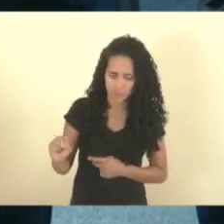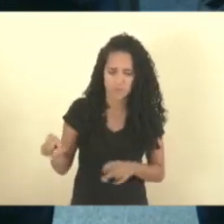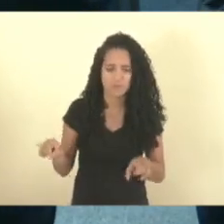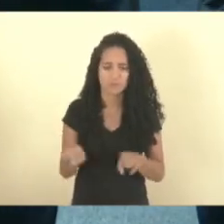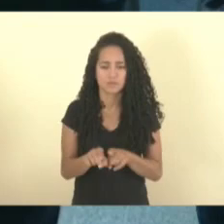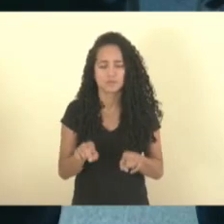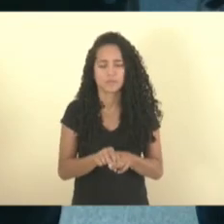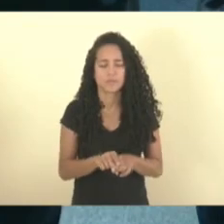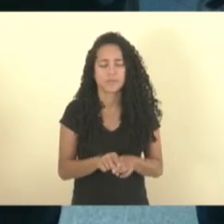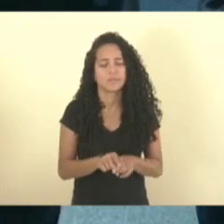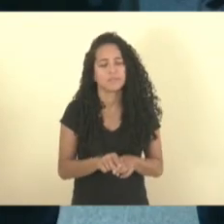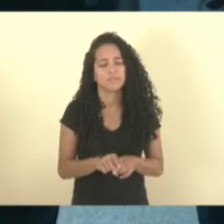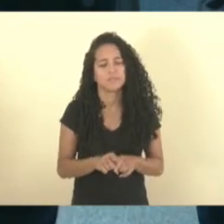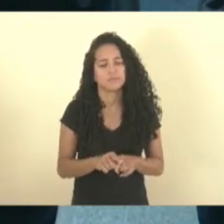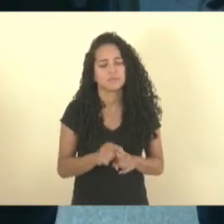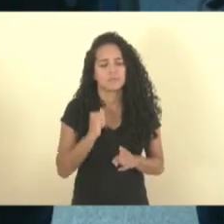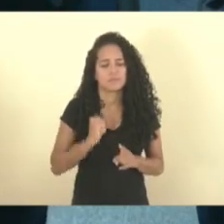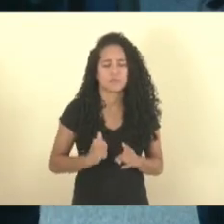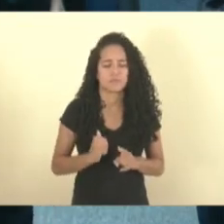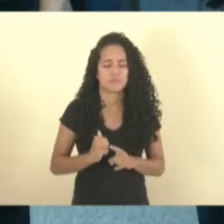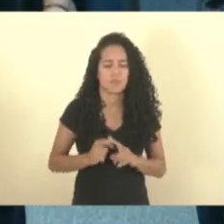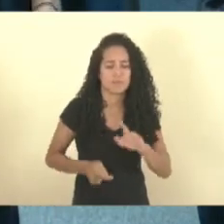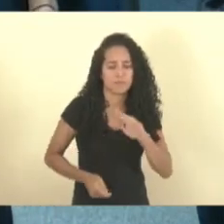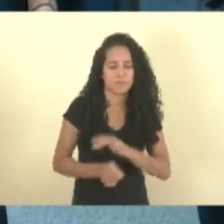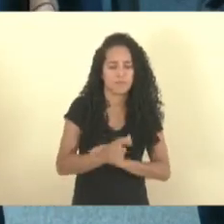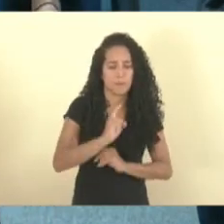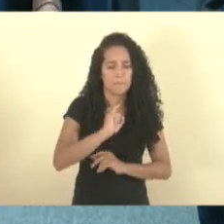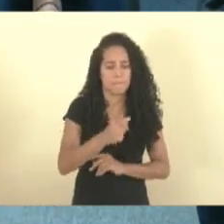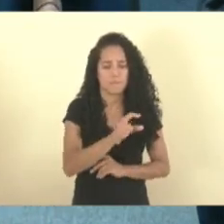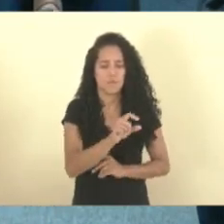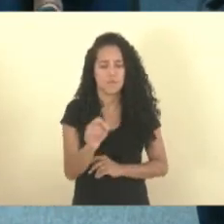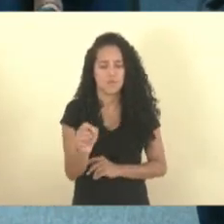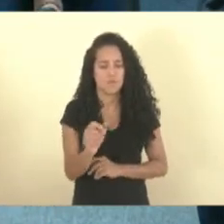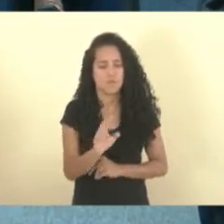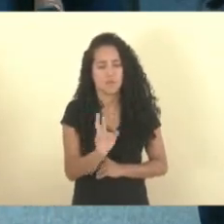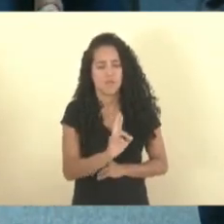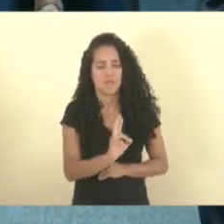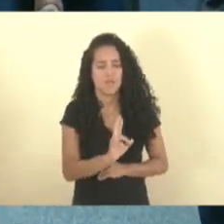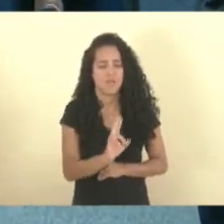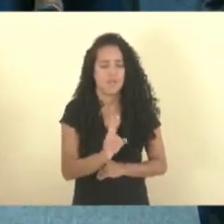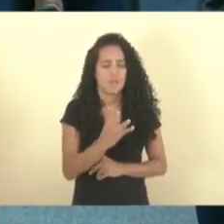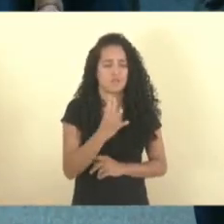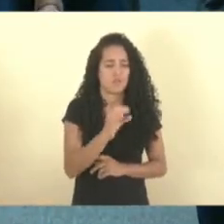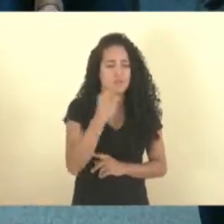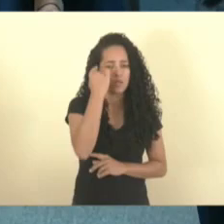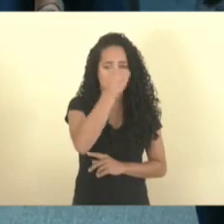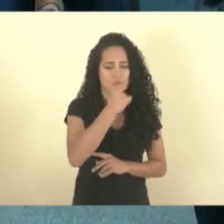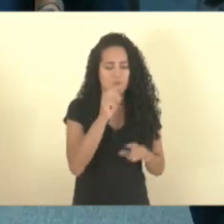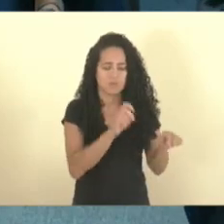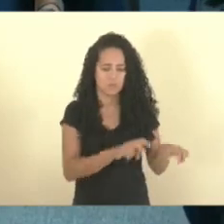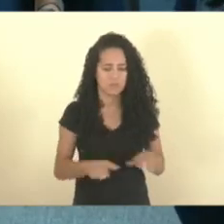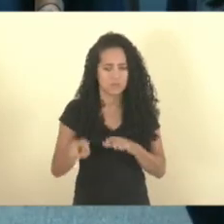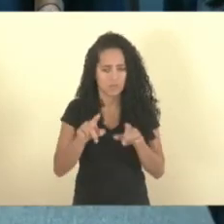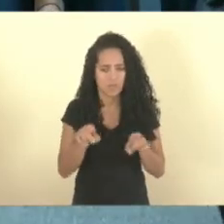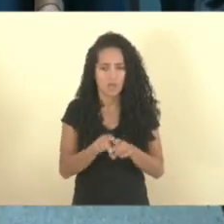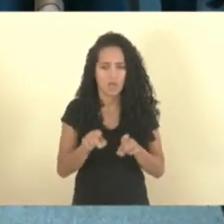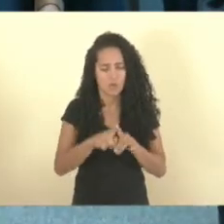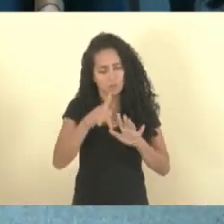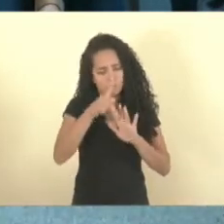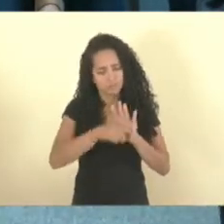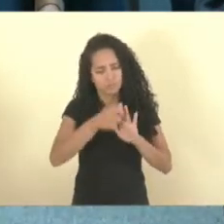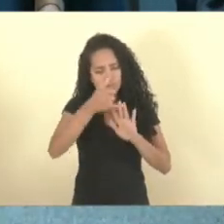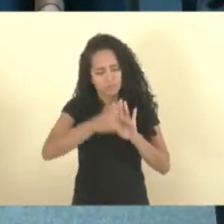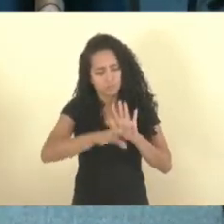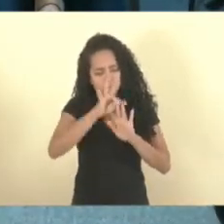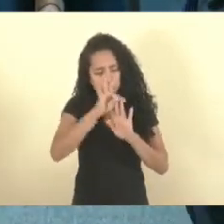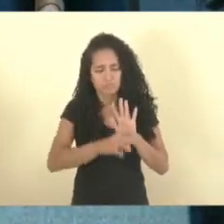bolsa do município no valor de R$ 1.000 para jornada de 40 horas semanais. Eu estou dando parecer pela constitucionalidade, legalidade, boa técnica